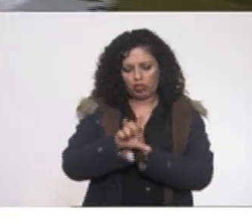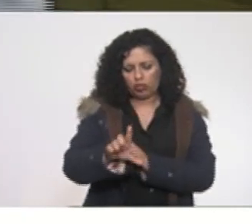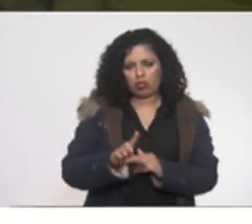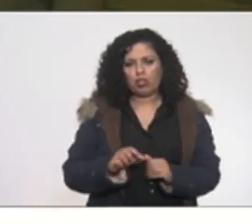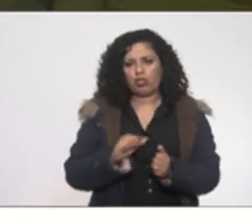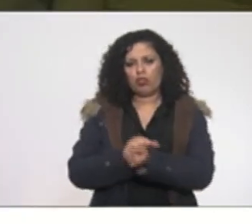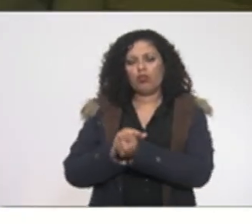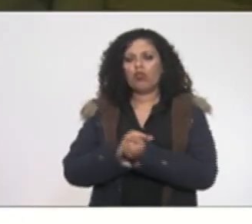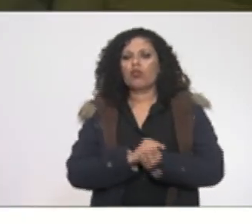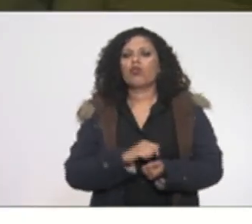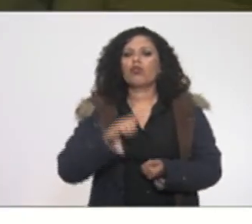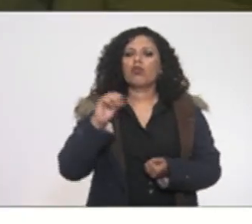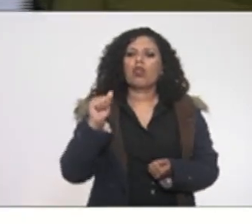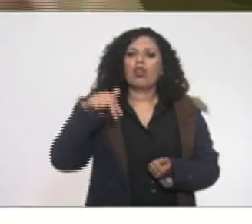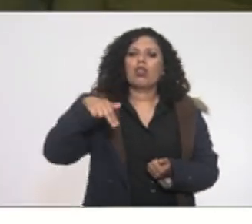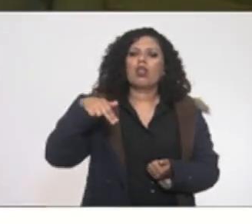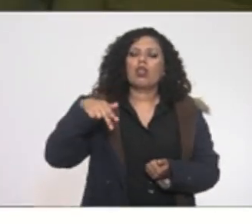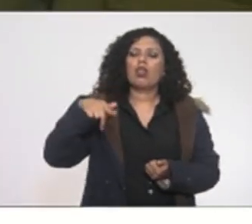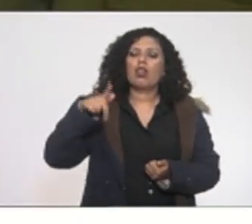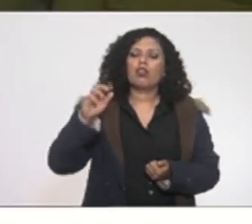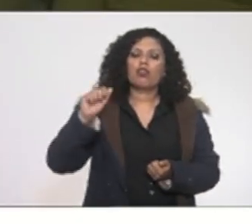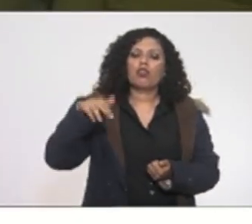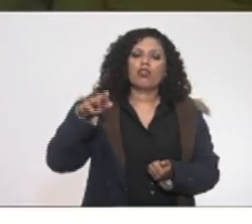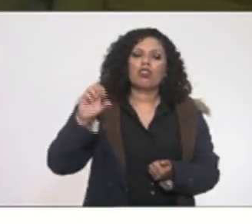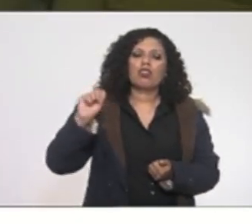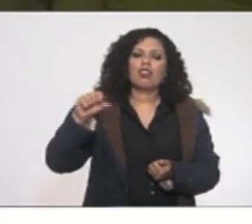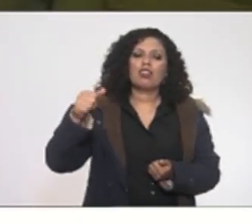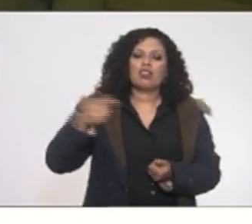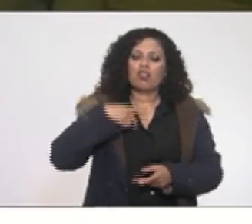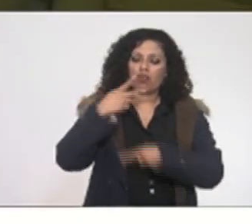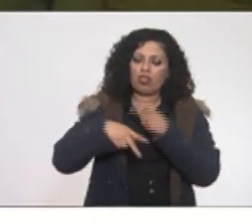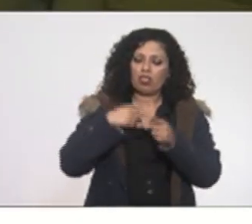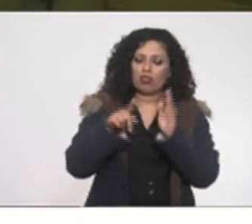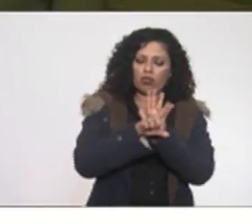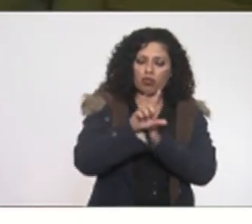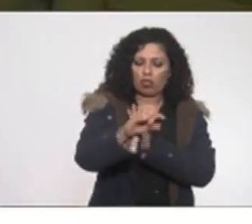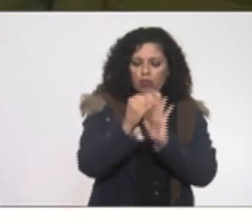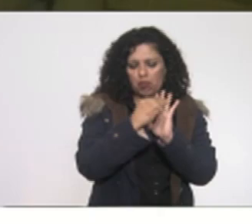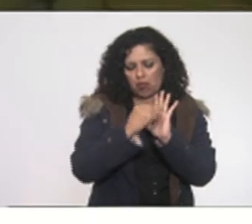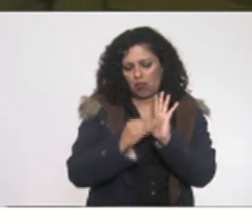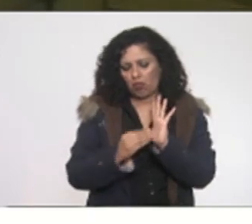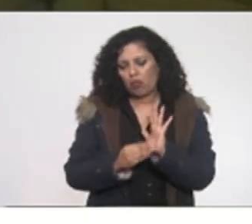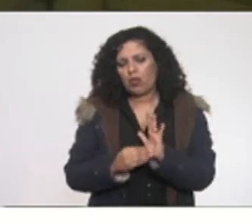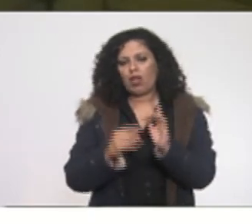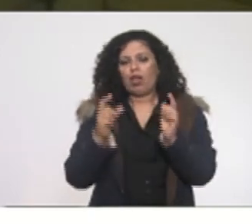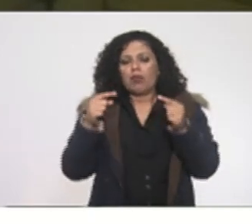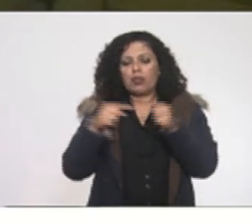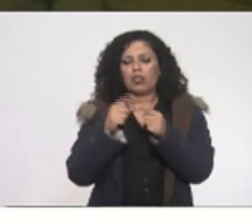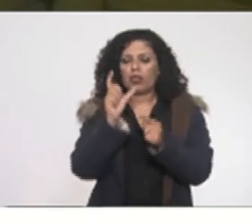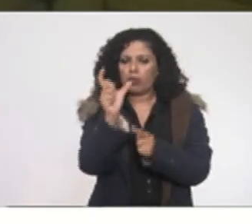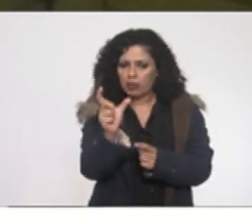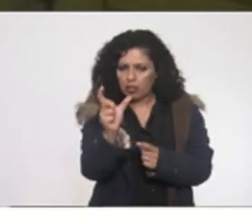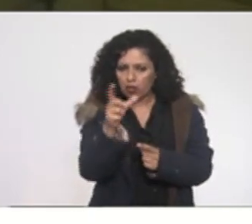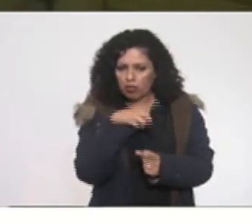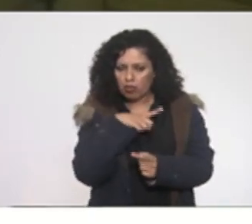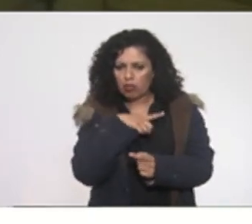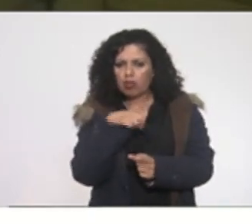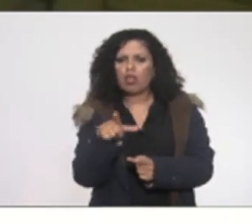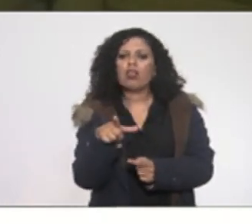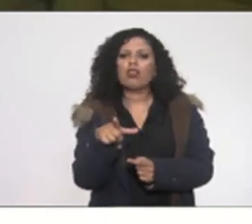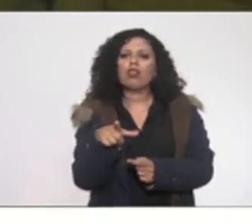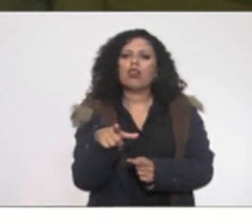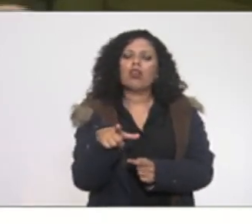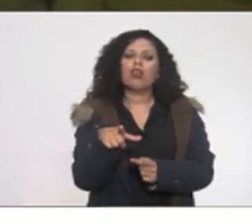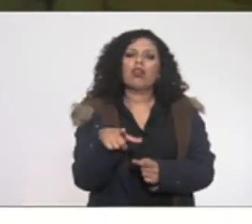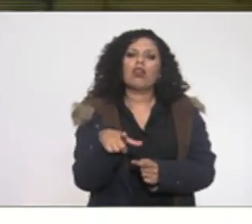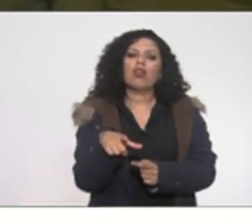Argenessa, por parte de vocês, no sentido de estabelecer diretrizes para fim de fixação tarifária? Não, ou das